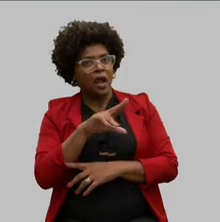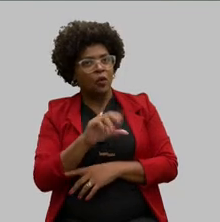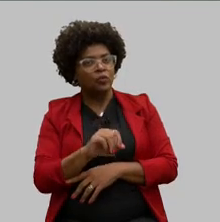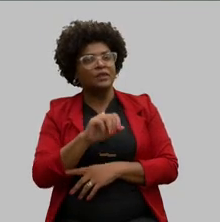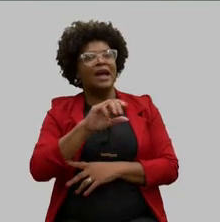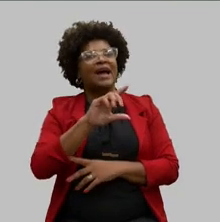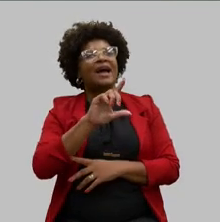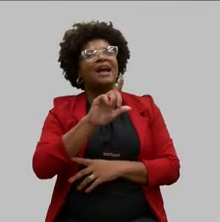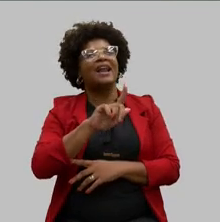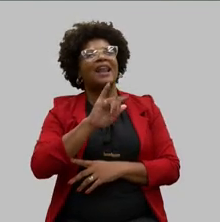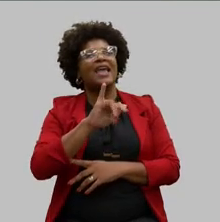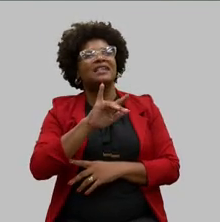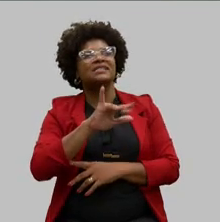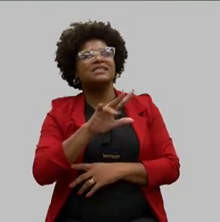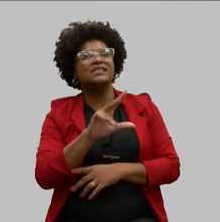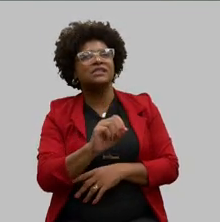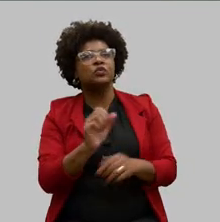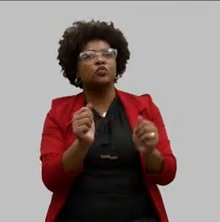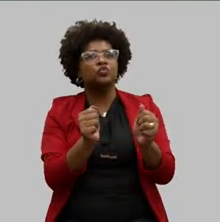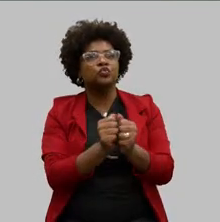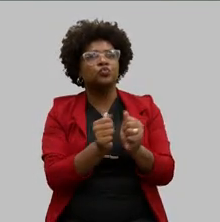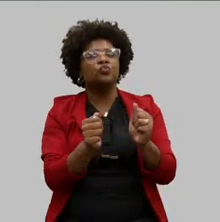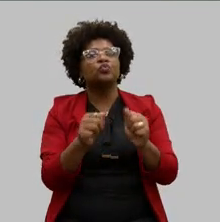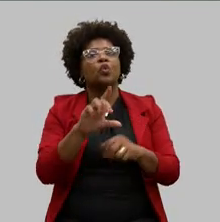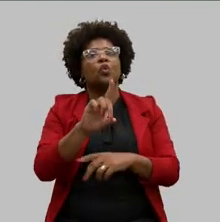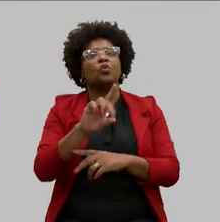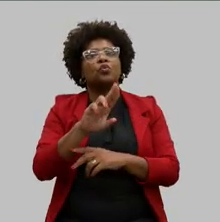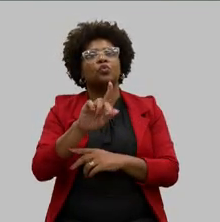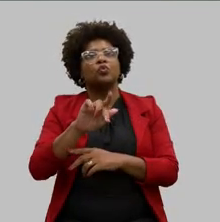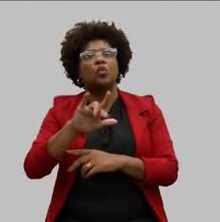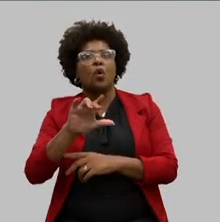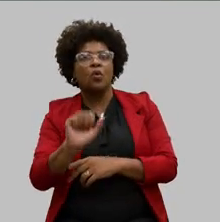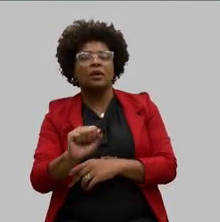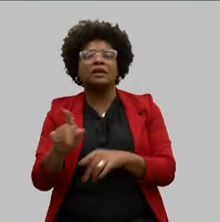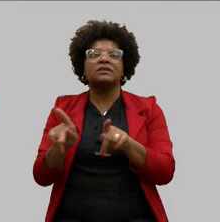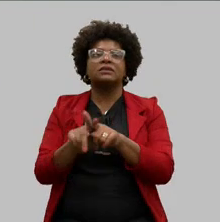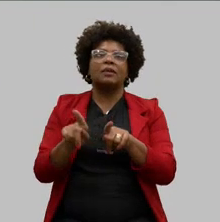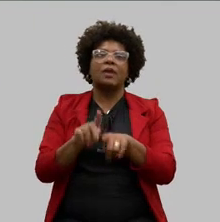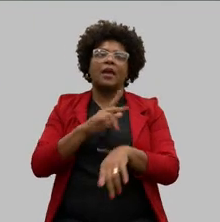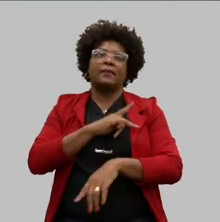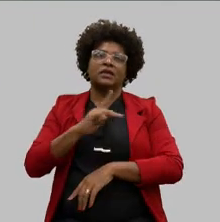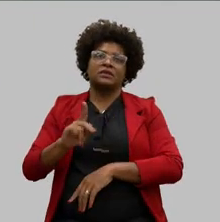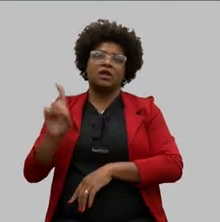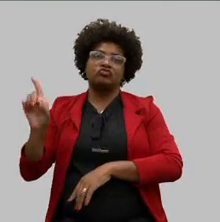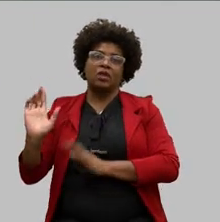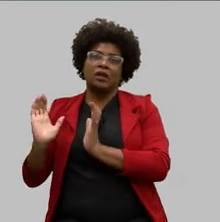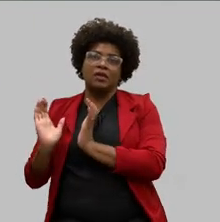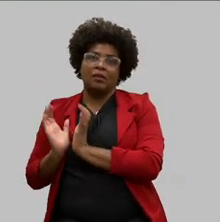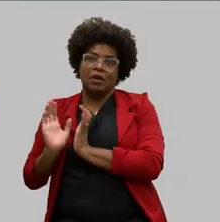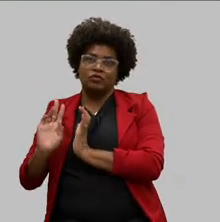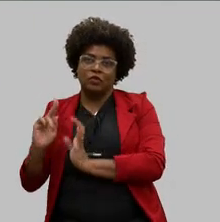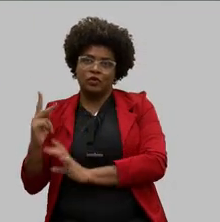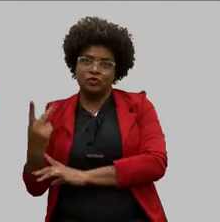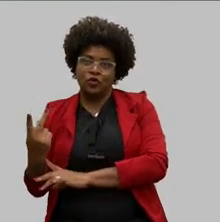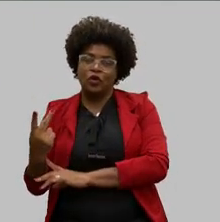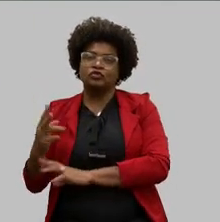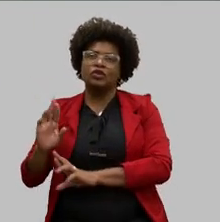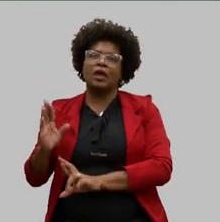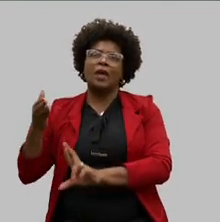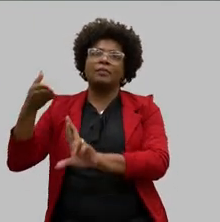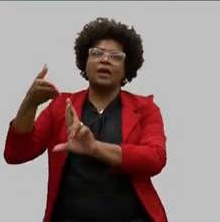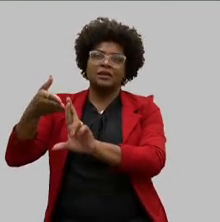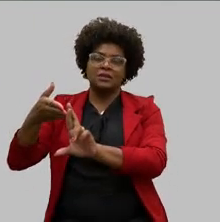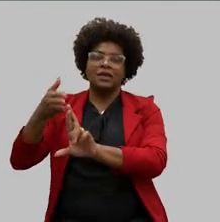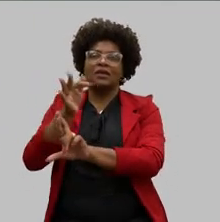o Douglas aqui presente a nossa querida presidente da apai de Belo Horizonte representando aqui também a Federação das apis leva o